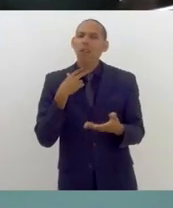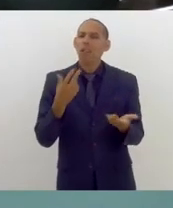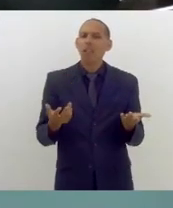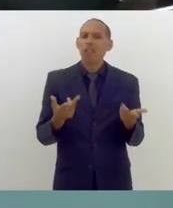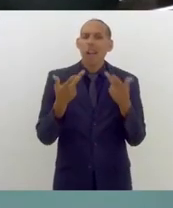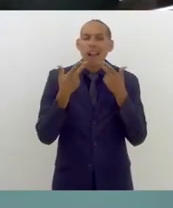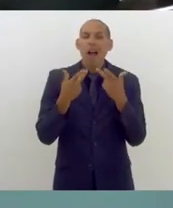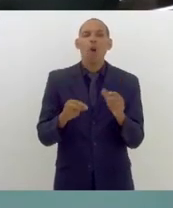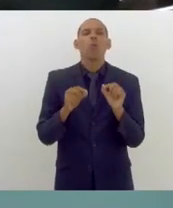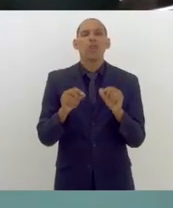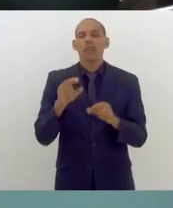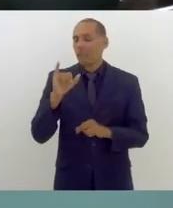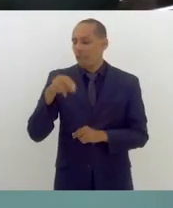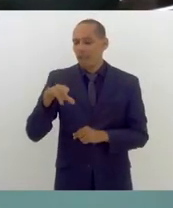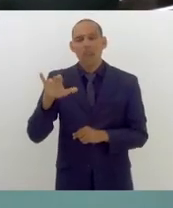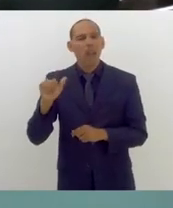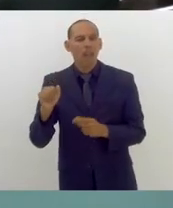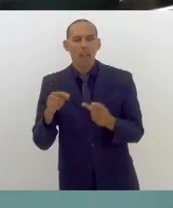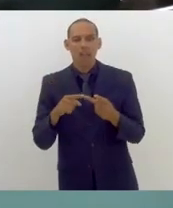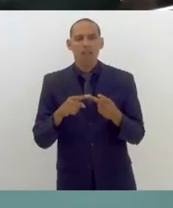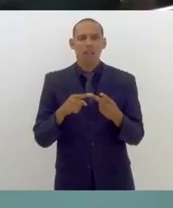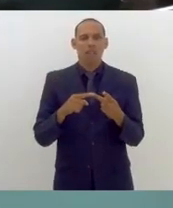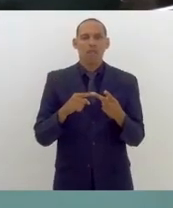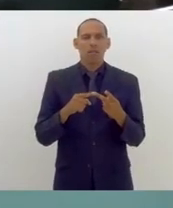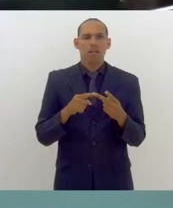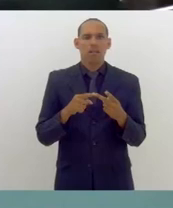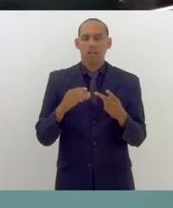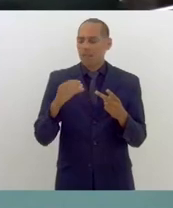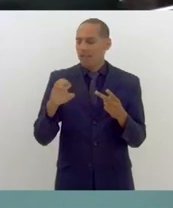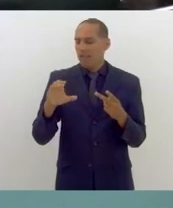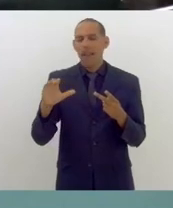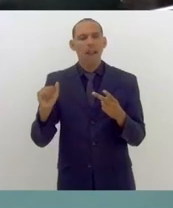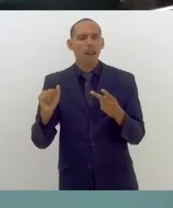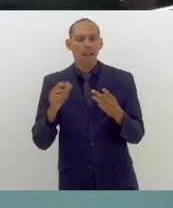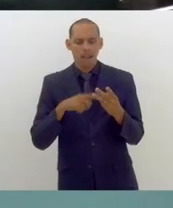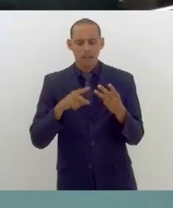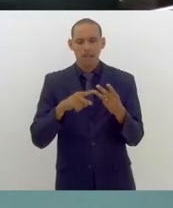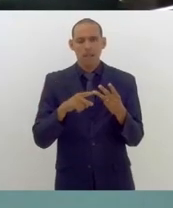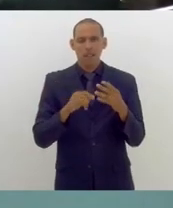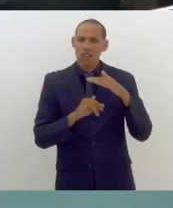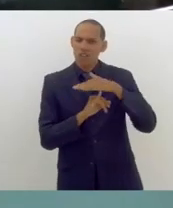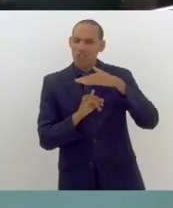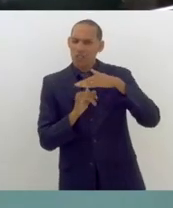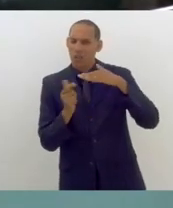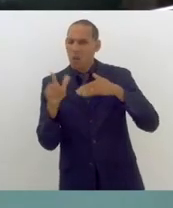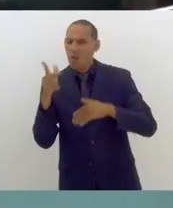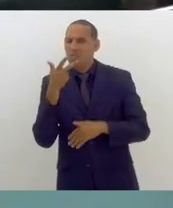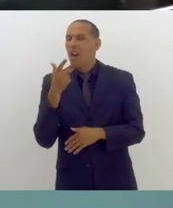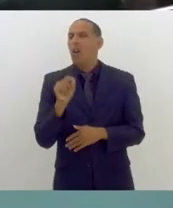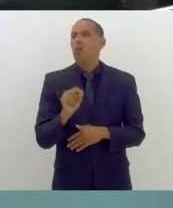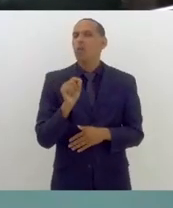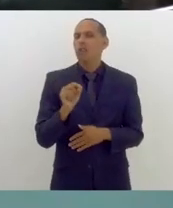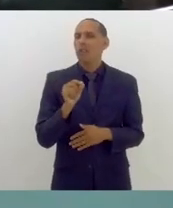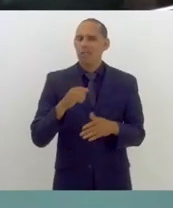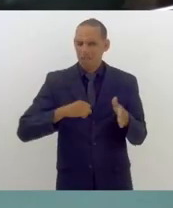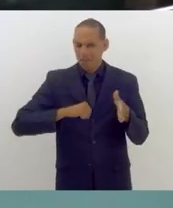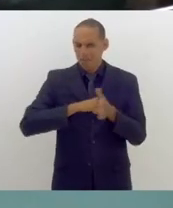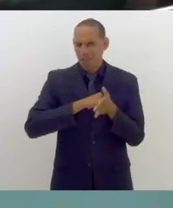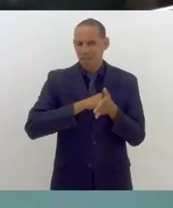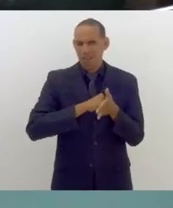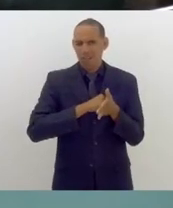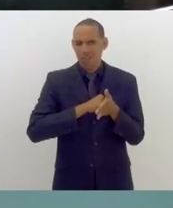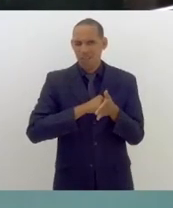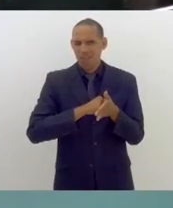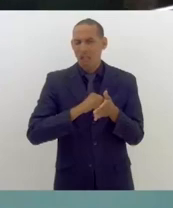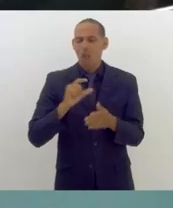vai falar o Enéa como é que vai falar acerca ou outras instituições que o impacto é